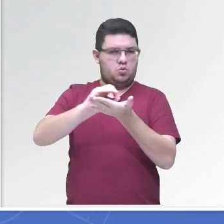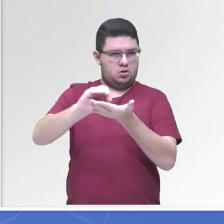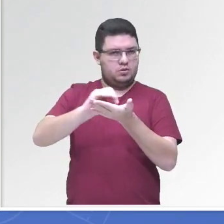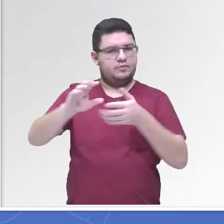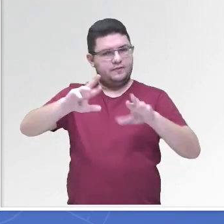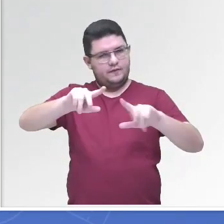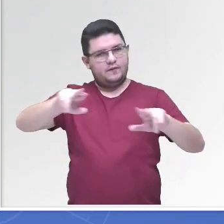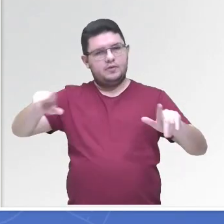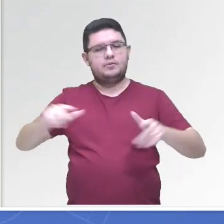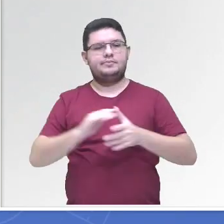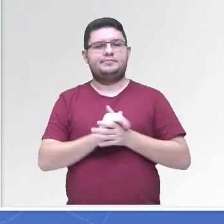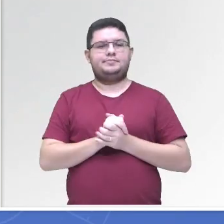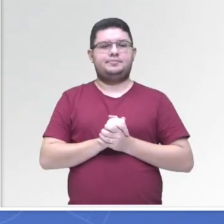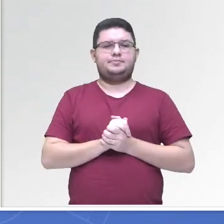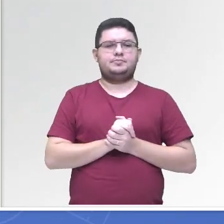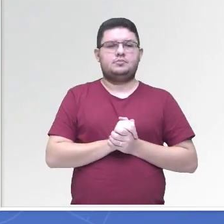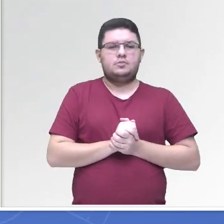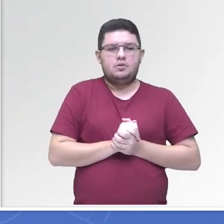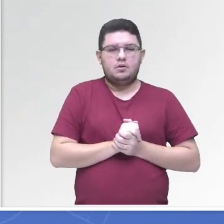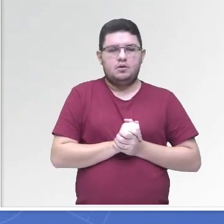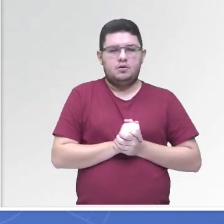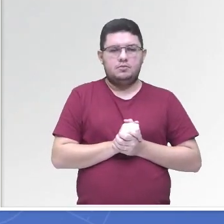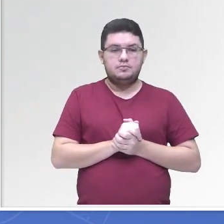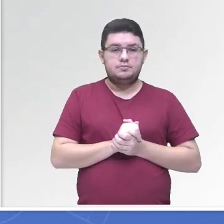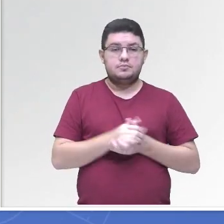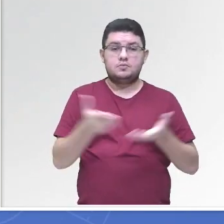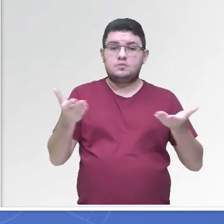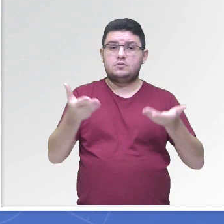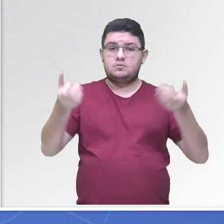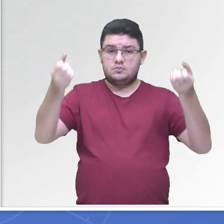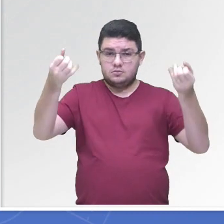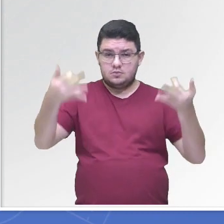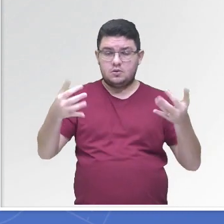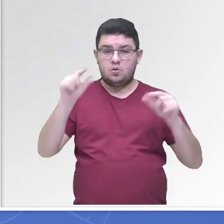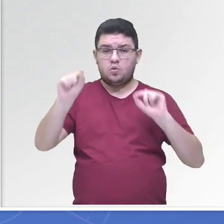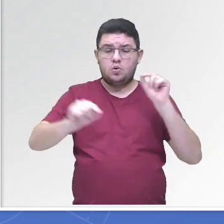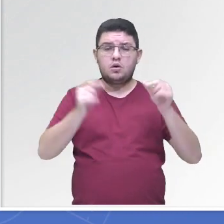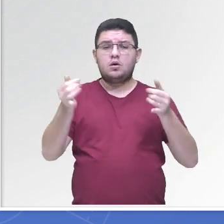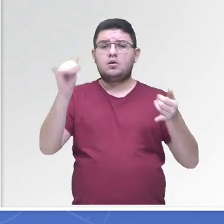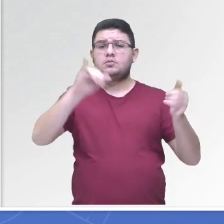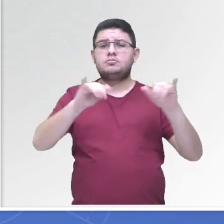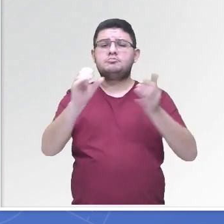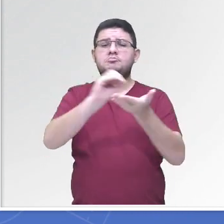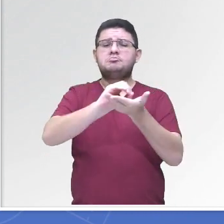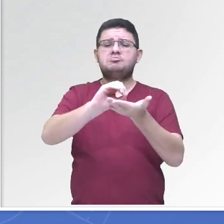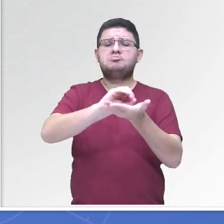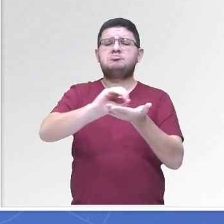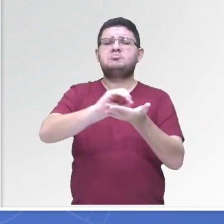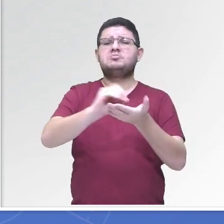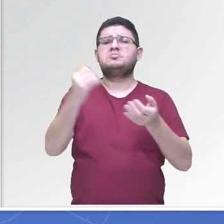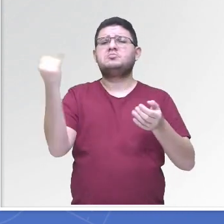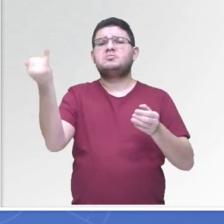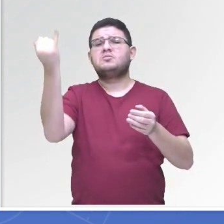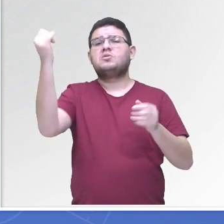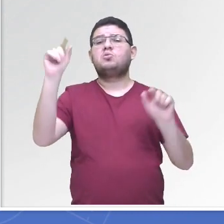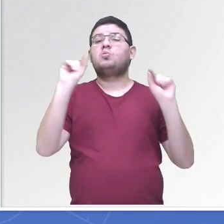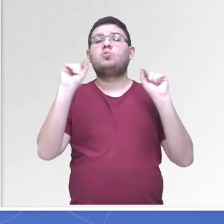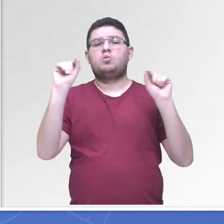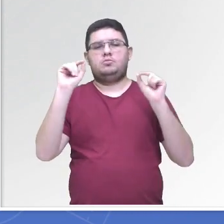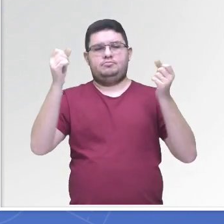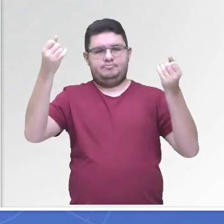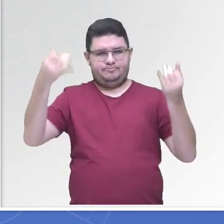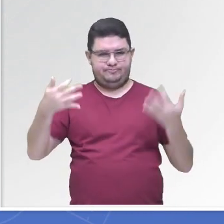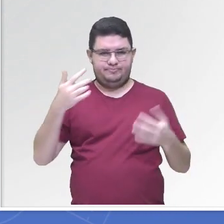aqui, tá bom? Bora falar agora um pouquinho da importância da química orgânica no nosso dia a dia. Olha